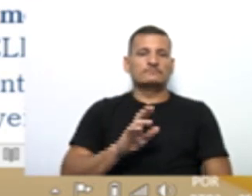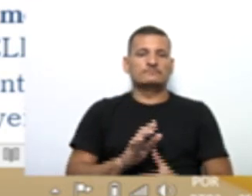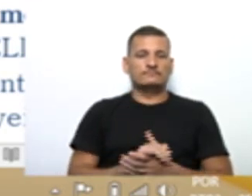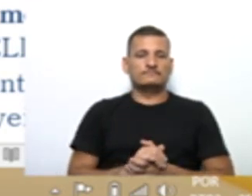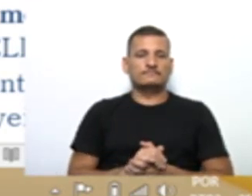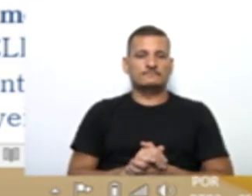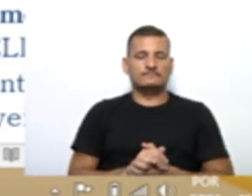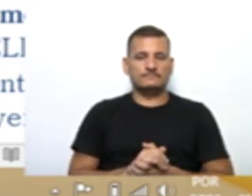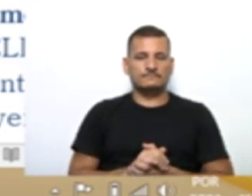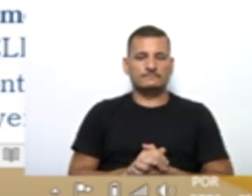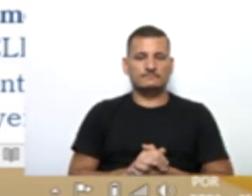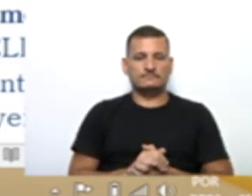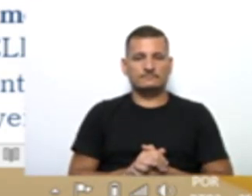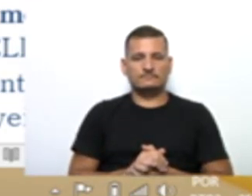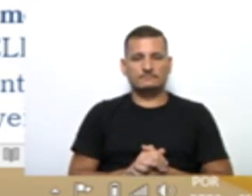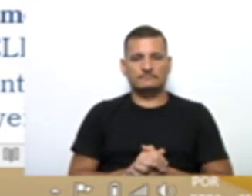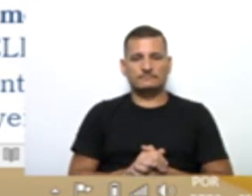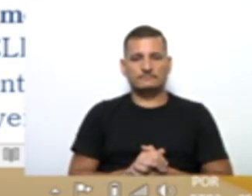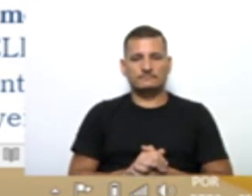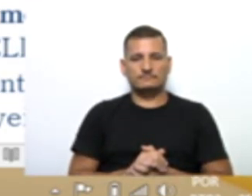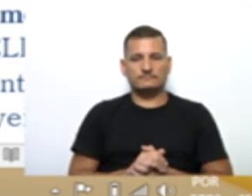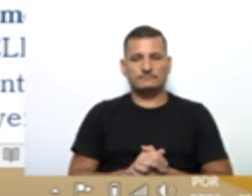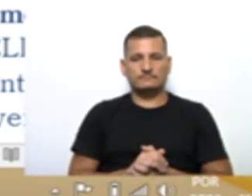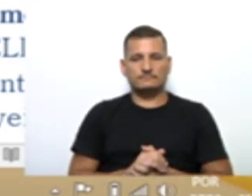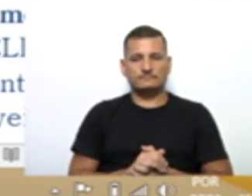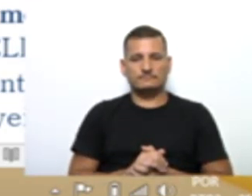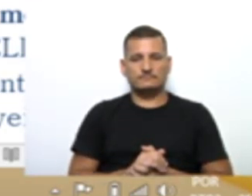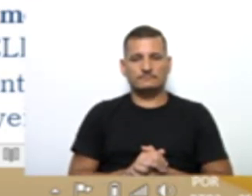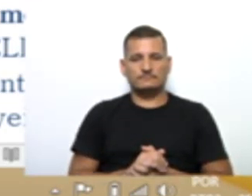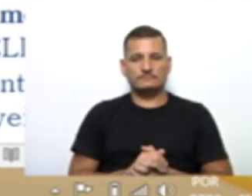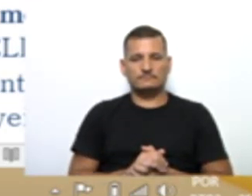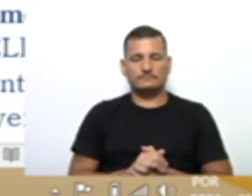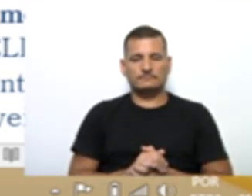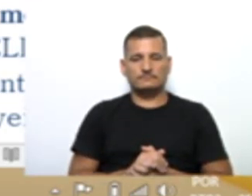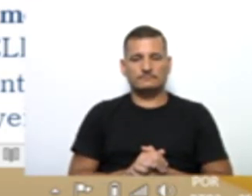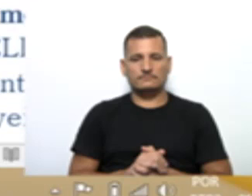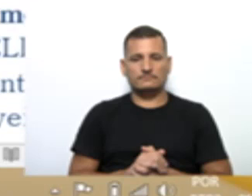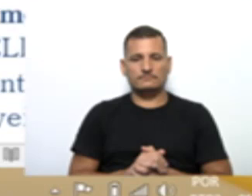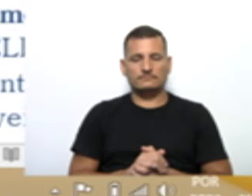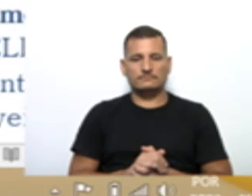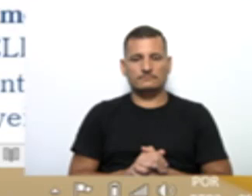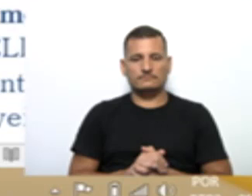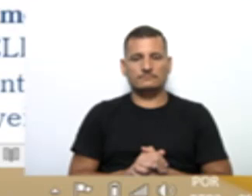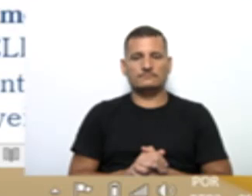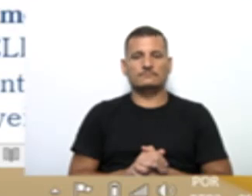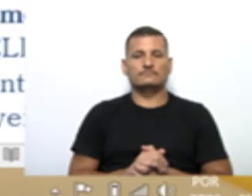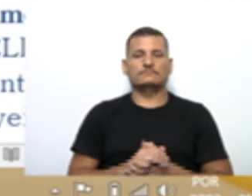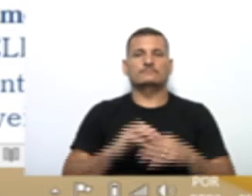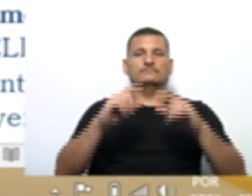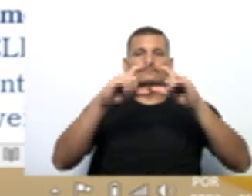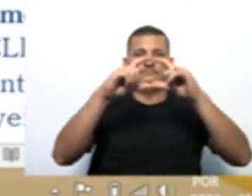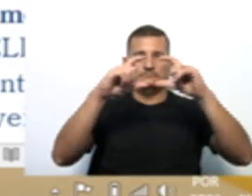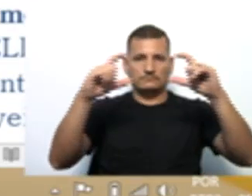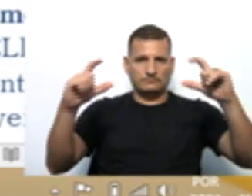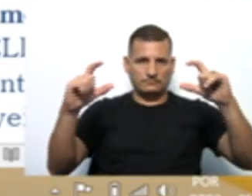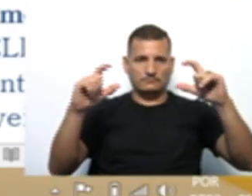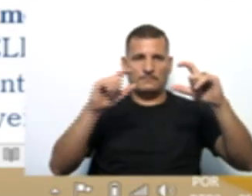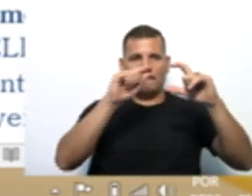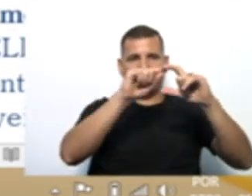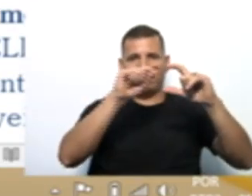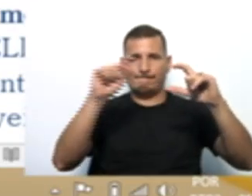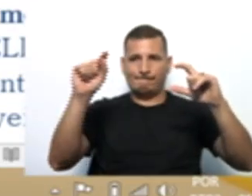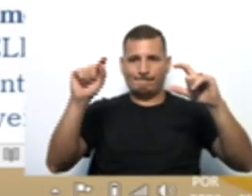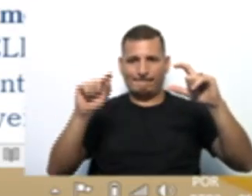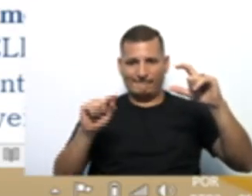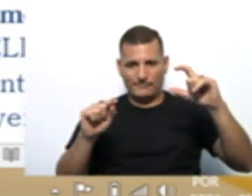Nós faremos como atividade facilitadora, vamos selecionar um parágrafo. O correto é